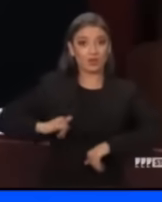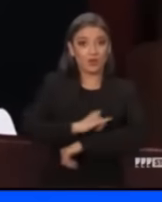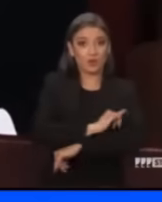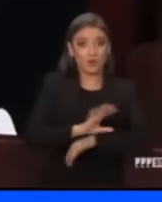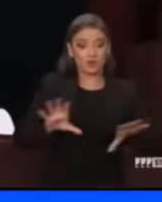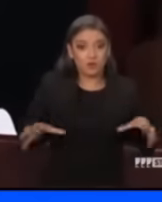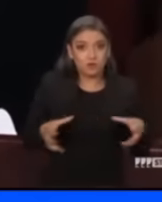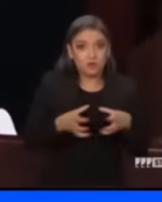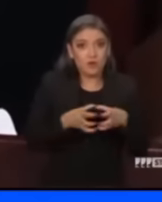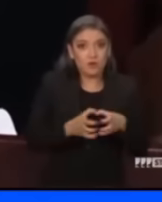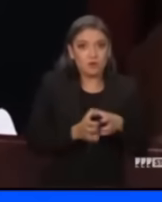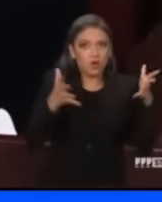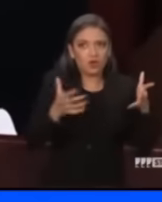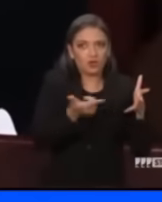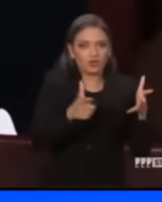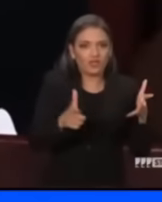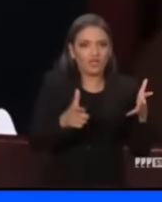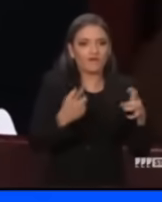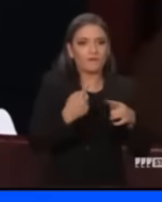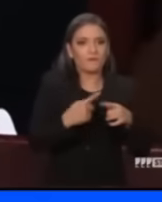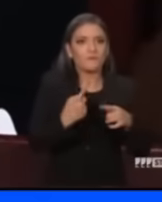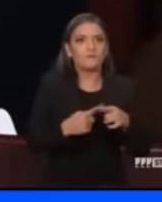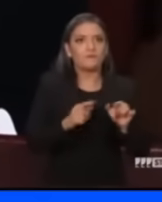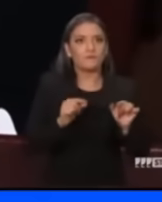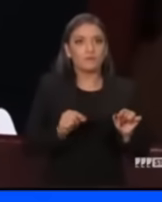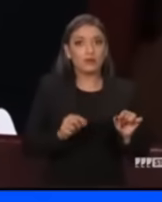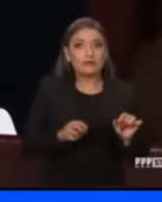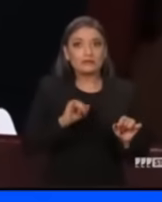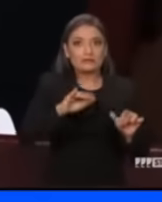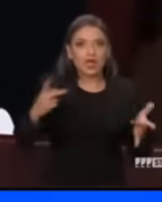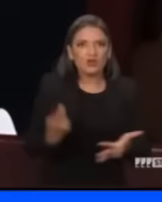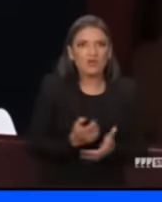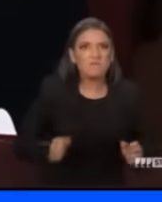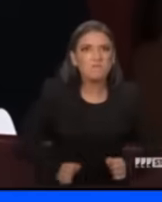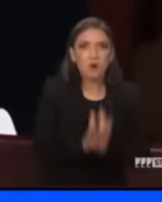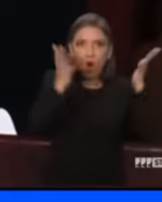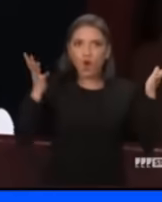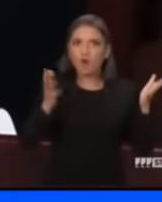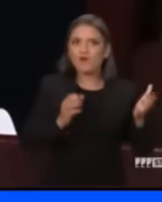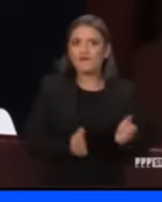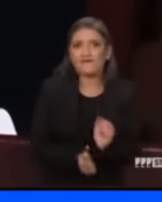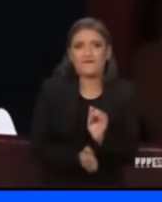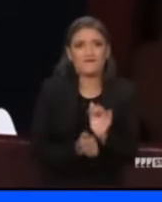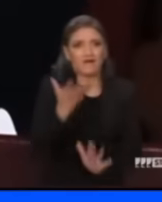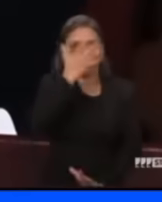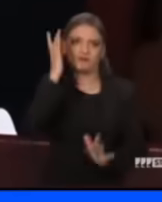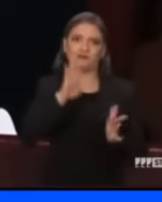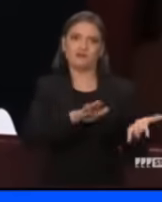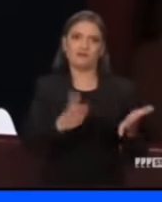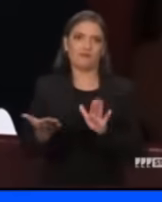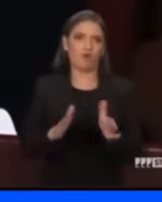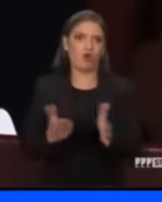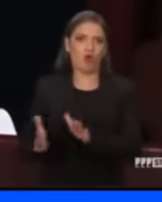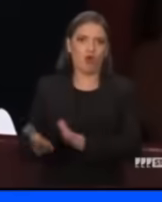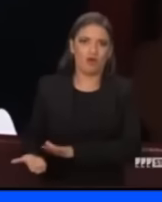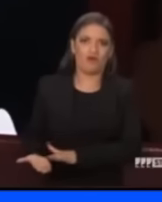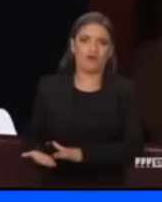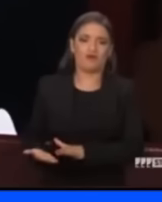pouco. Acarretaria a morte de centenas de pessoas. Nós estamos